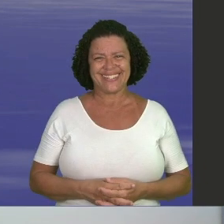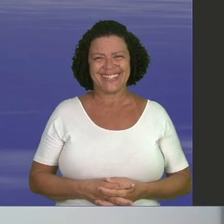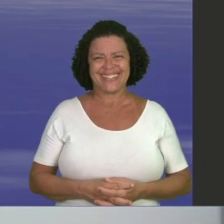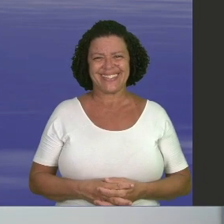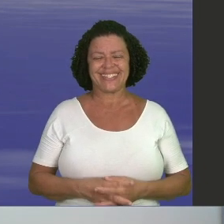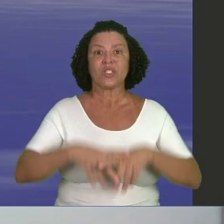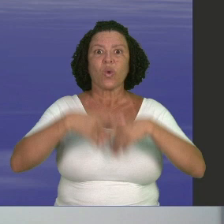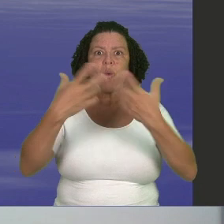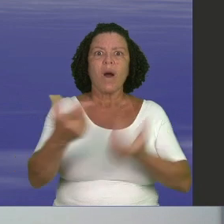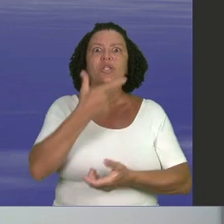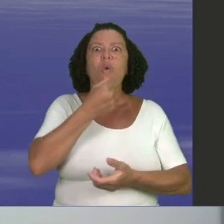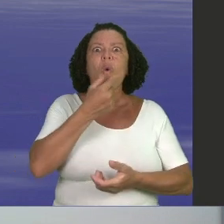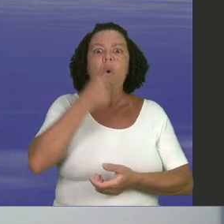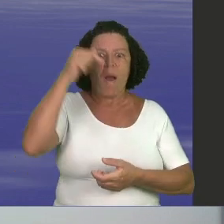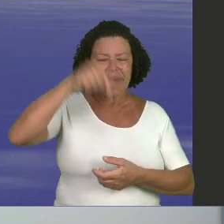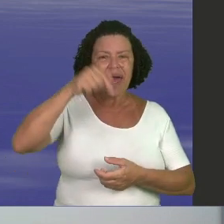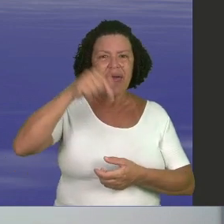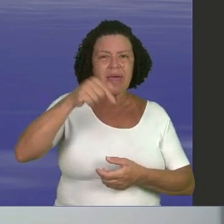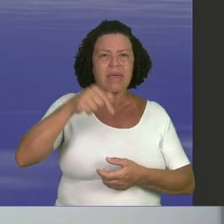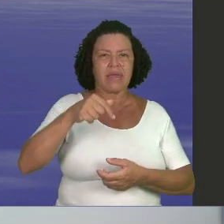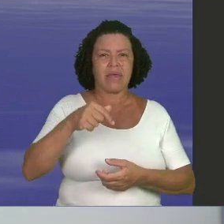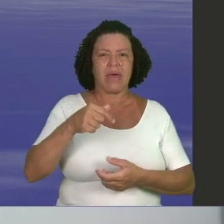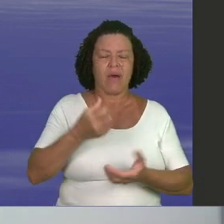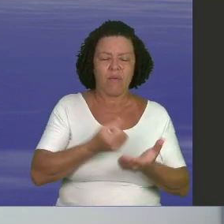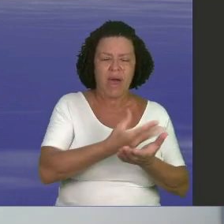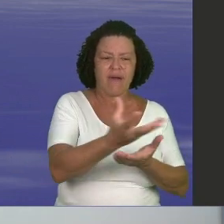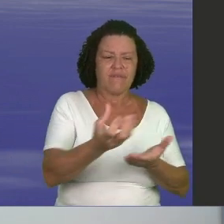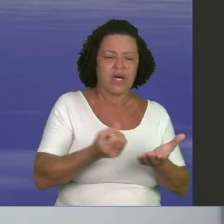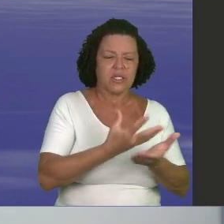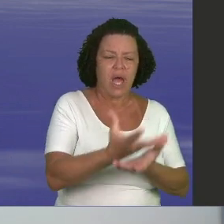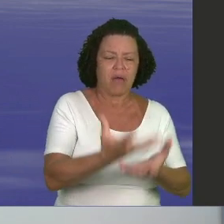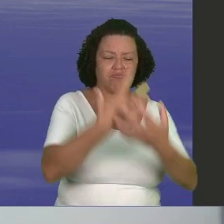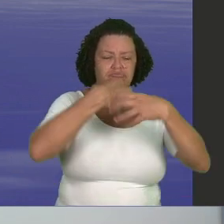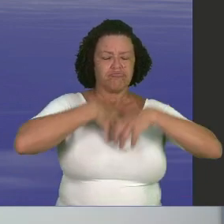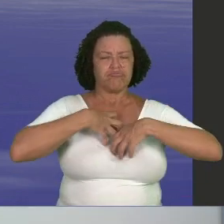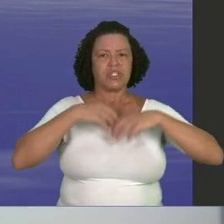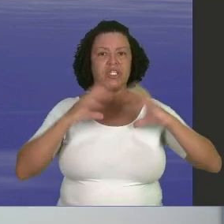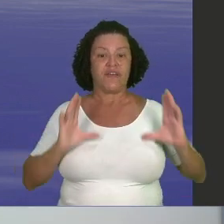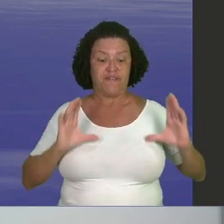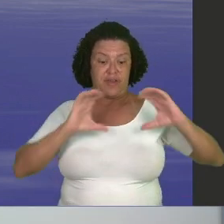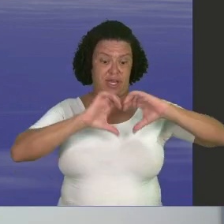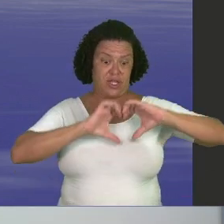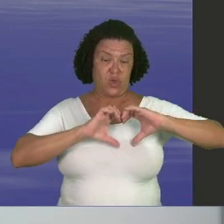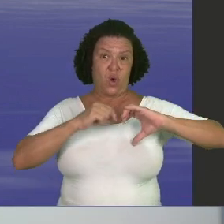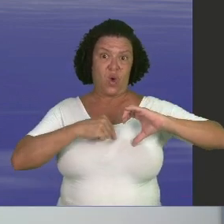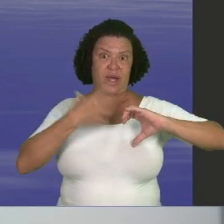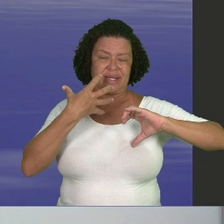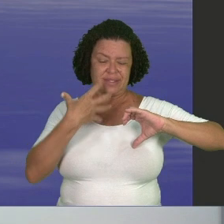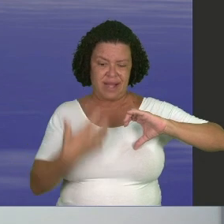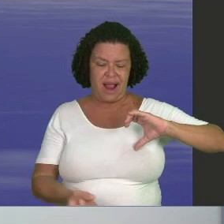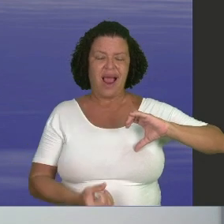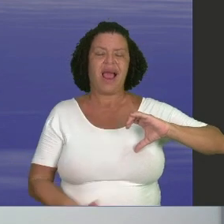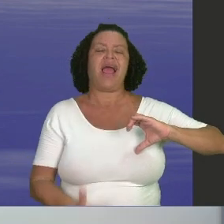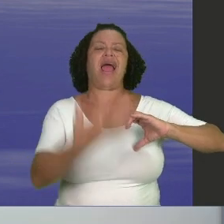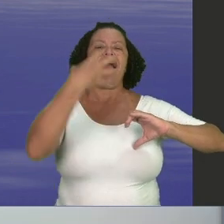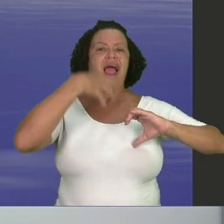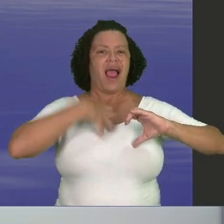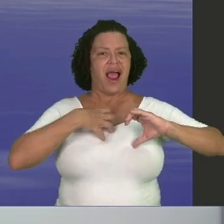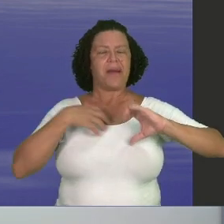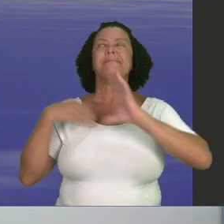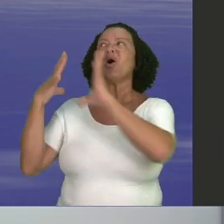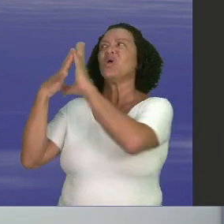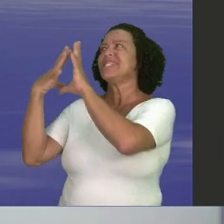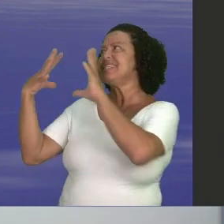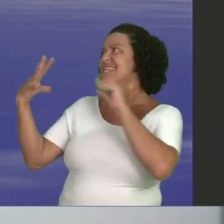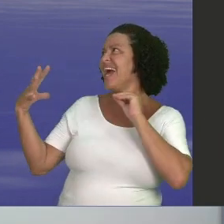Quando o homem terrestre deixar de ver no Evangelho um mero repositório de virtudes inacessíveis, elegendo por roteiro divino para